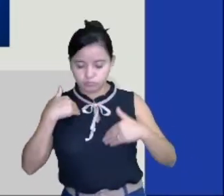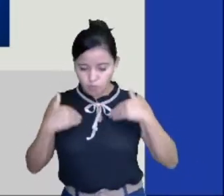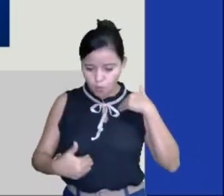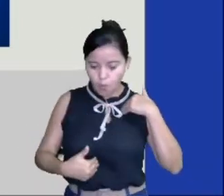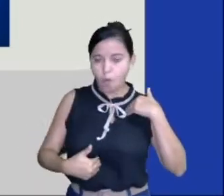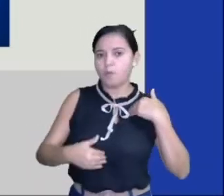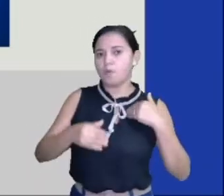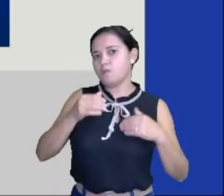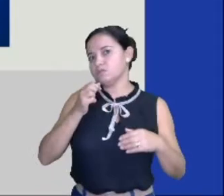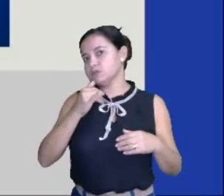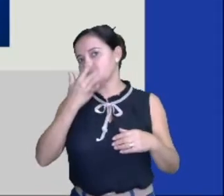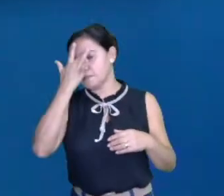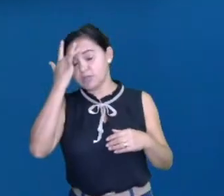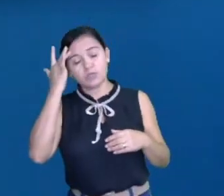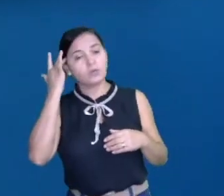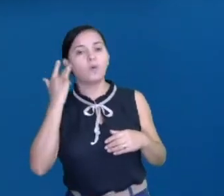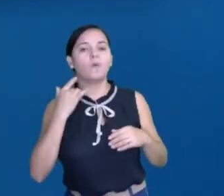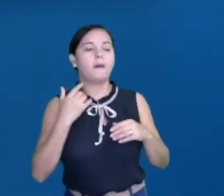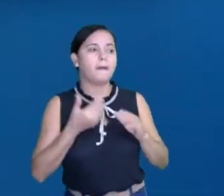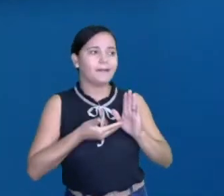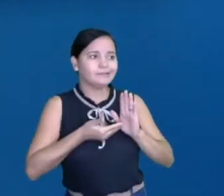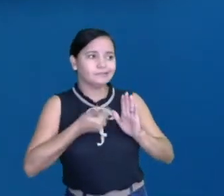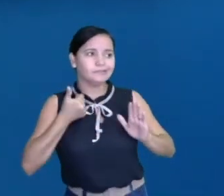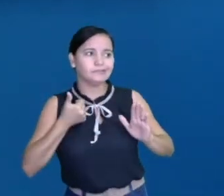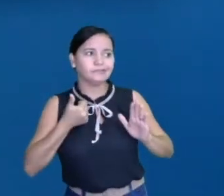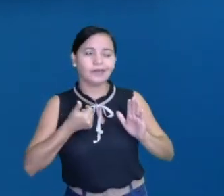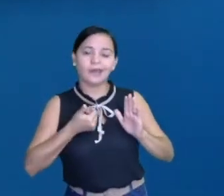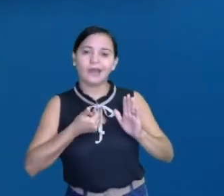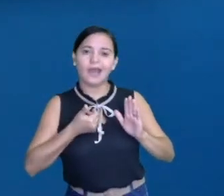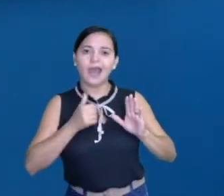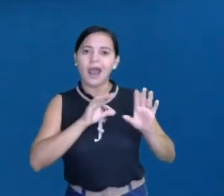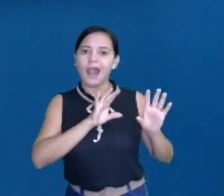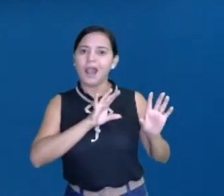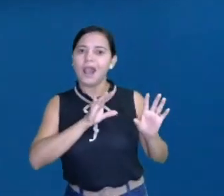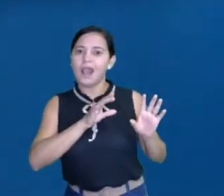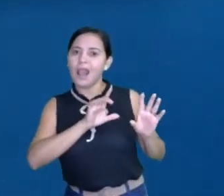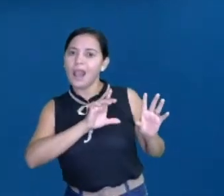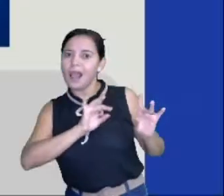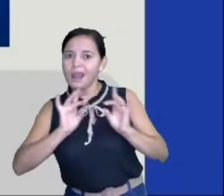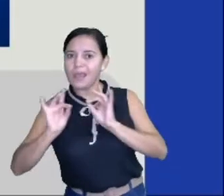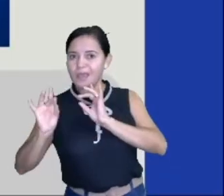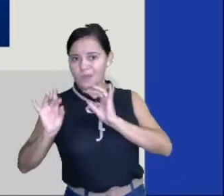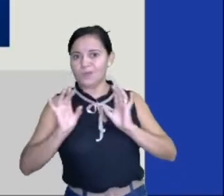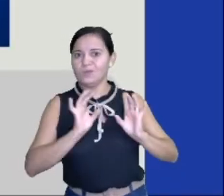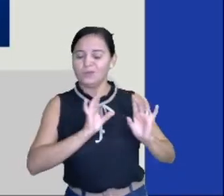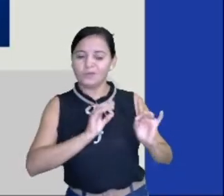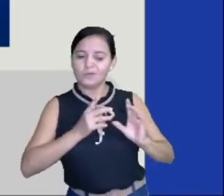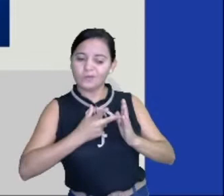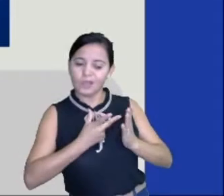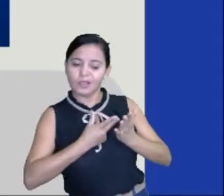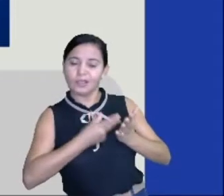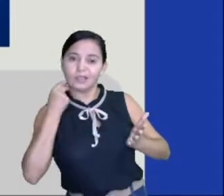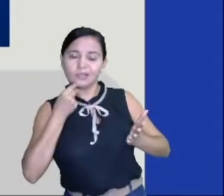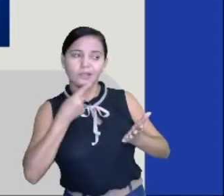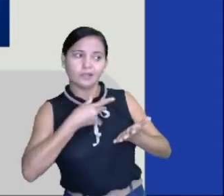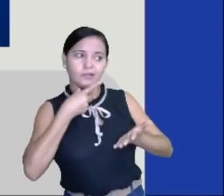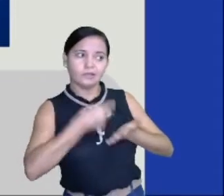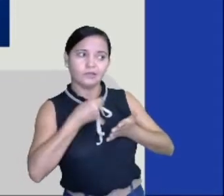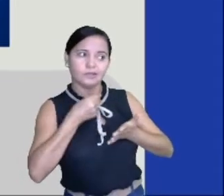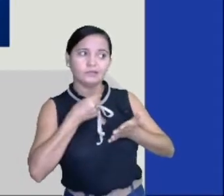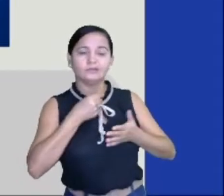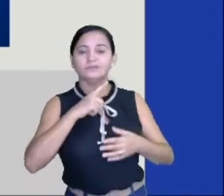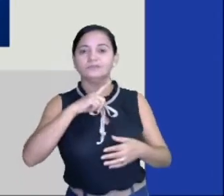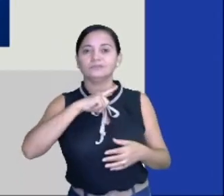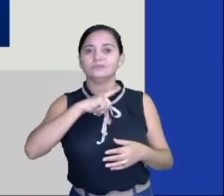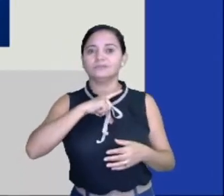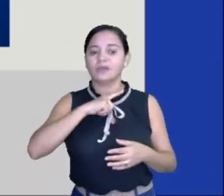fazer um procedimento médico e que precisou remover líquido de uma articulação. Então, esse líquido sinovial serve